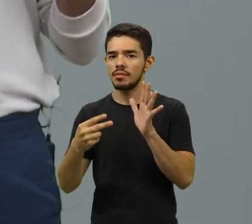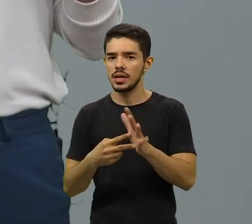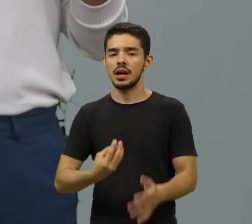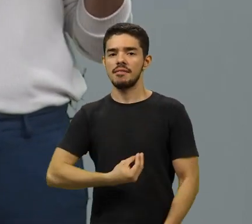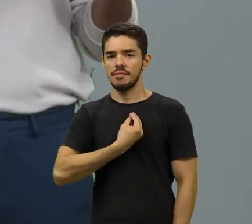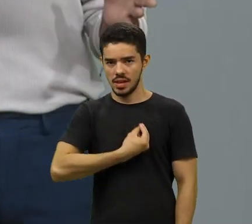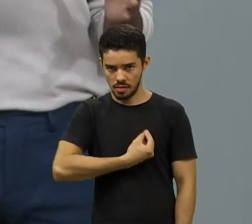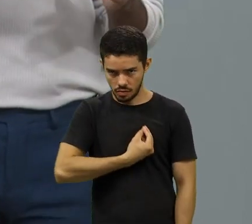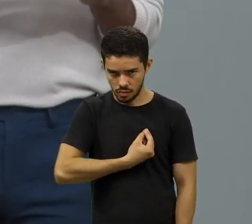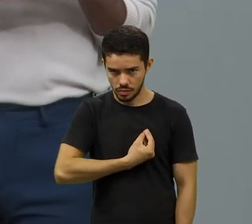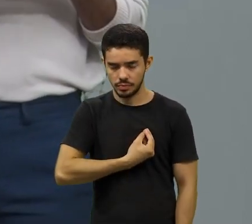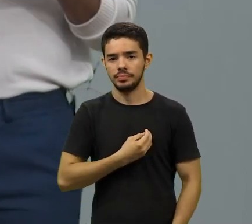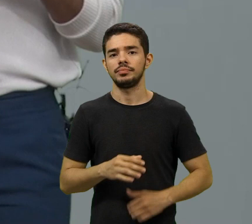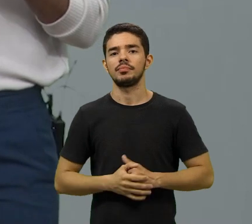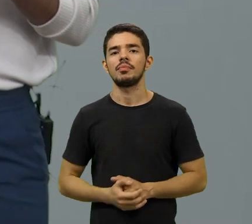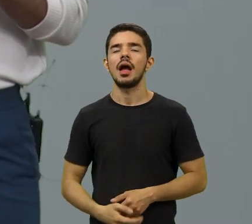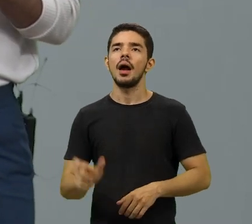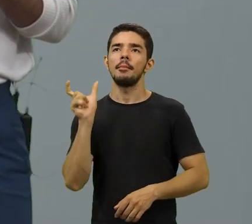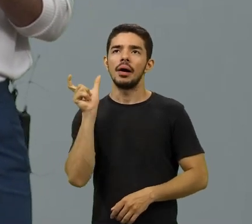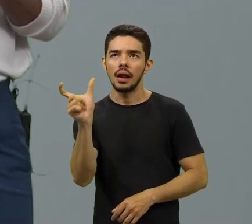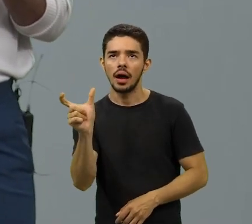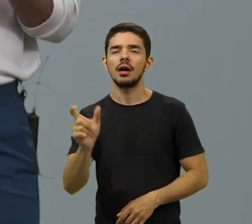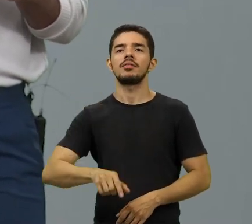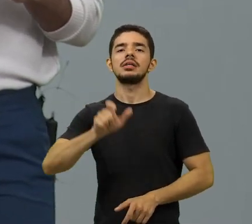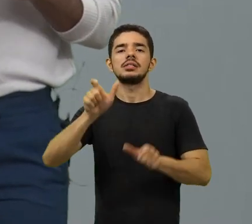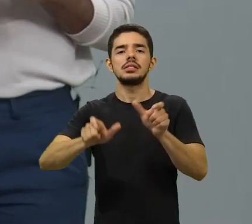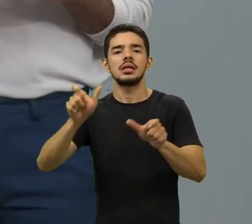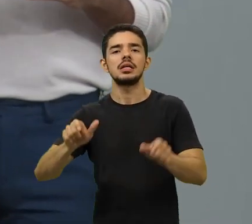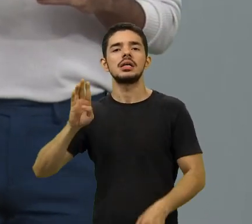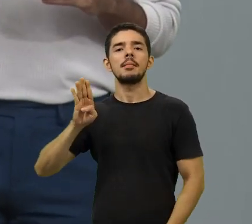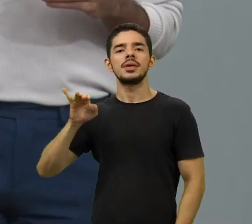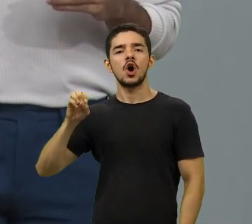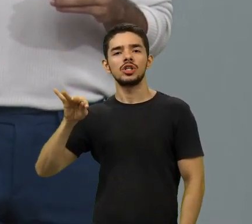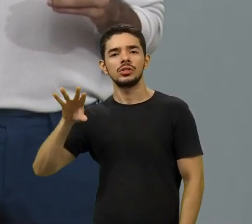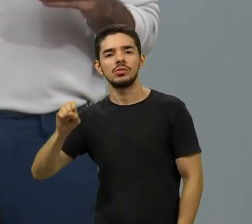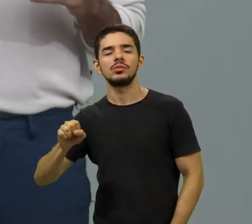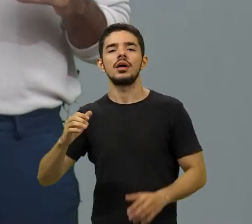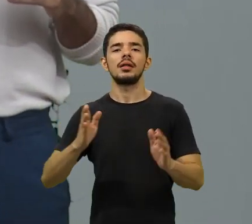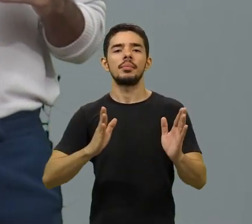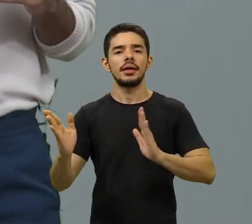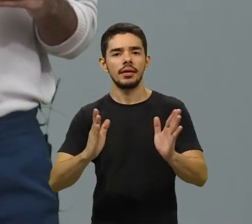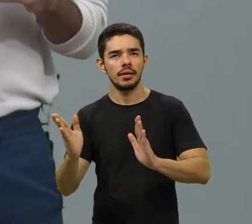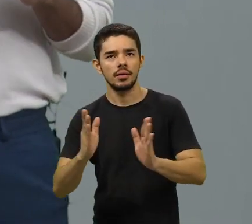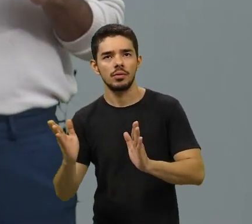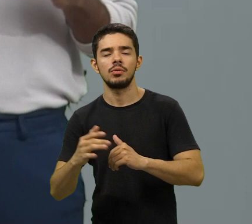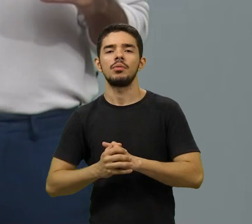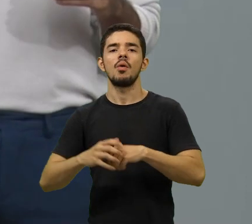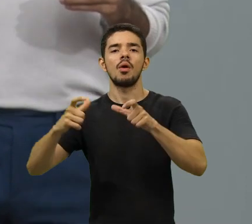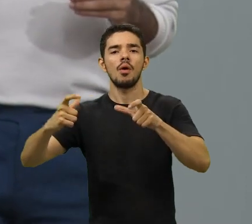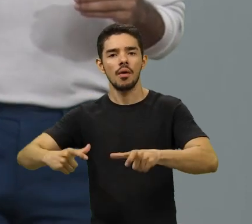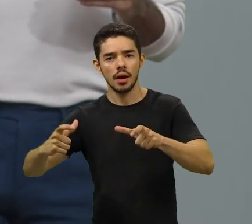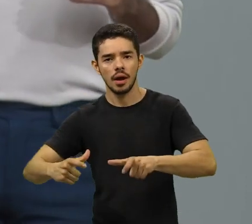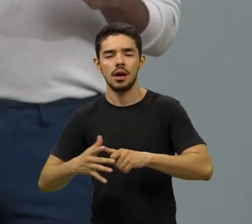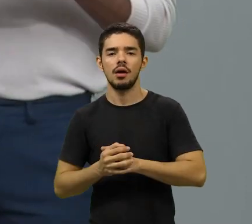relacionar seres vivos. Então apareceu lá, seres bióticos estavam num determinado período, num